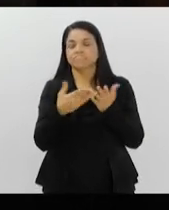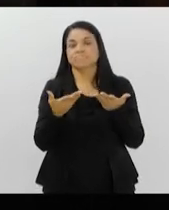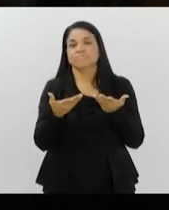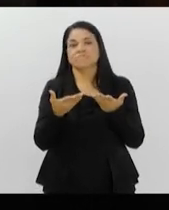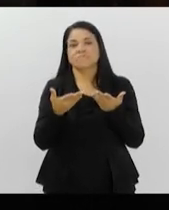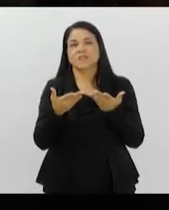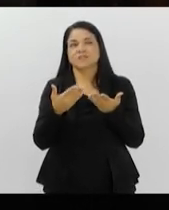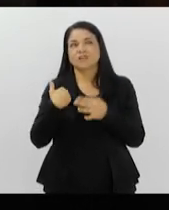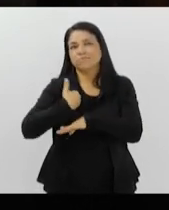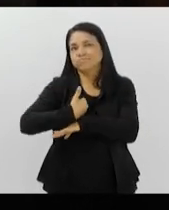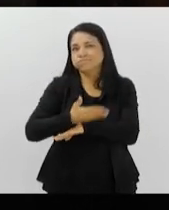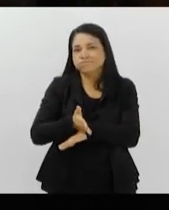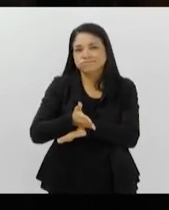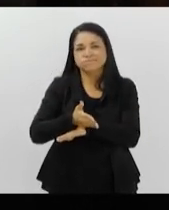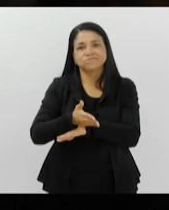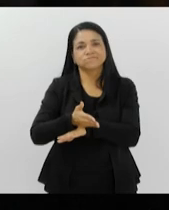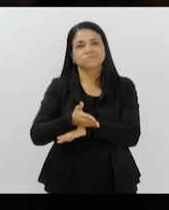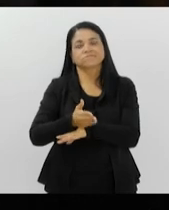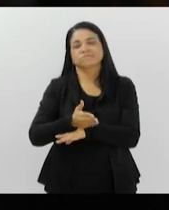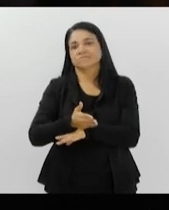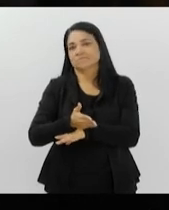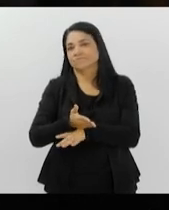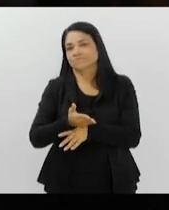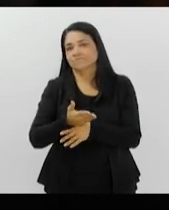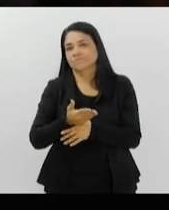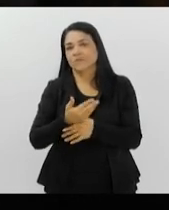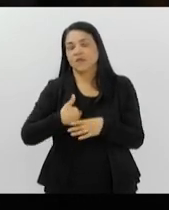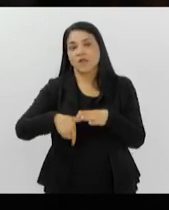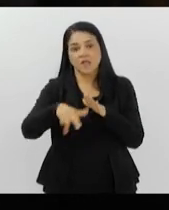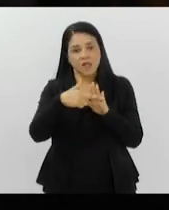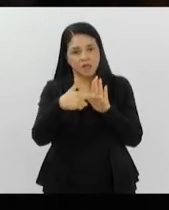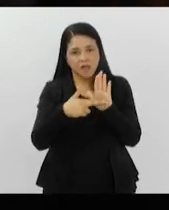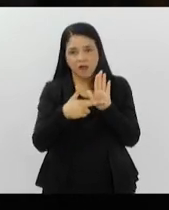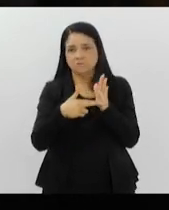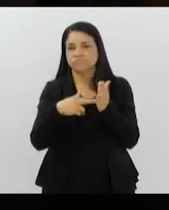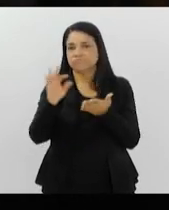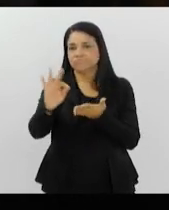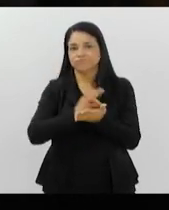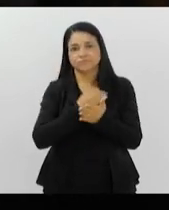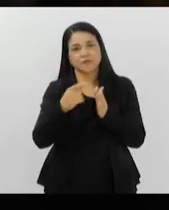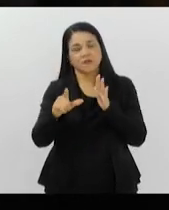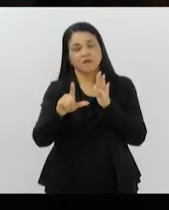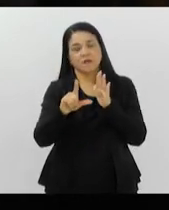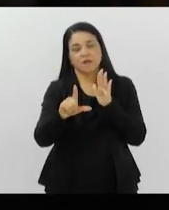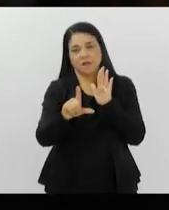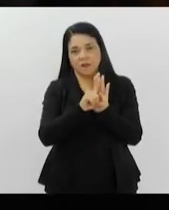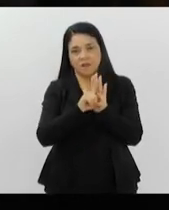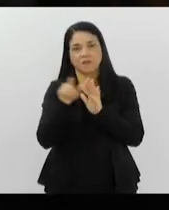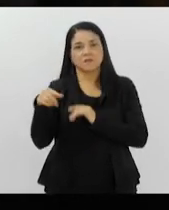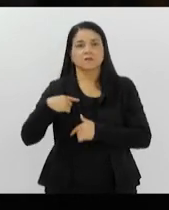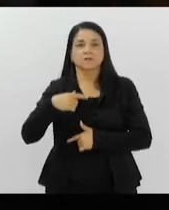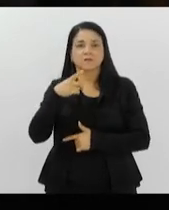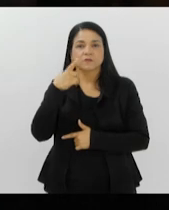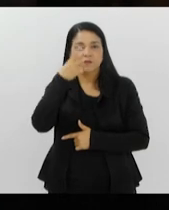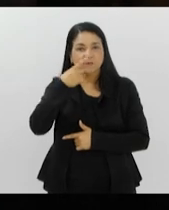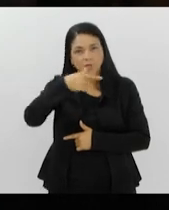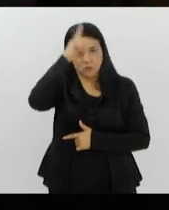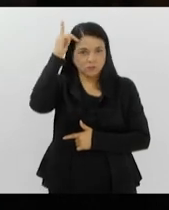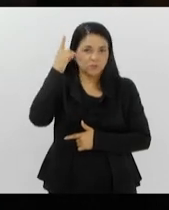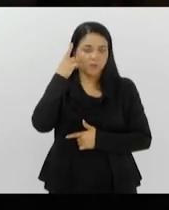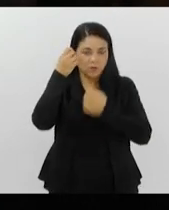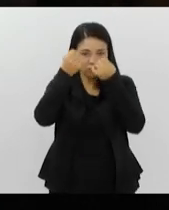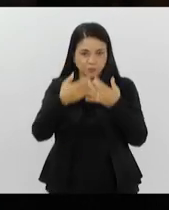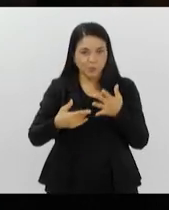que passou da hora de a gente regulamentar essa lei que o deputado Luiz Paulo comentou há pouco sobre